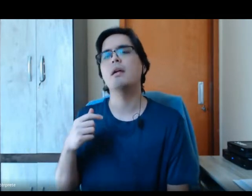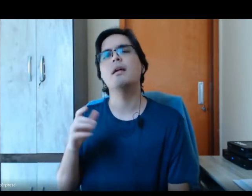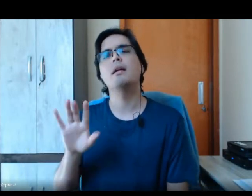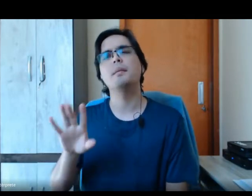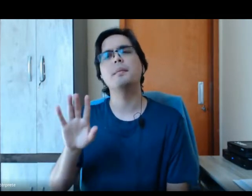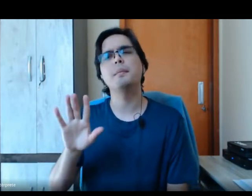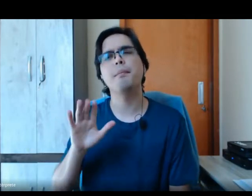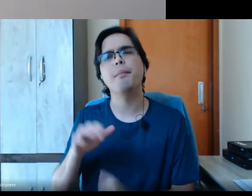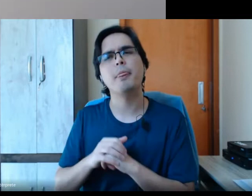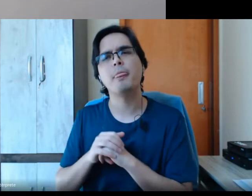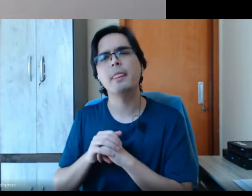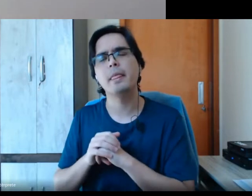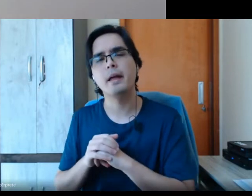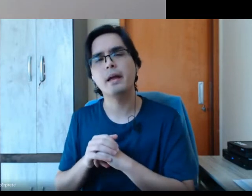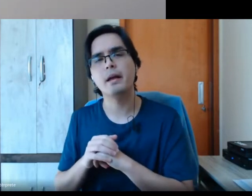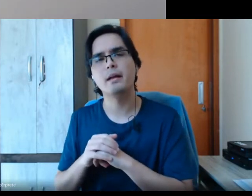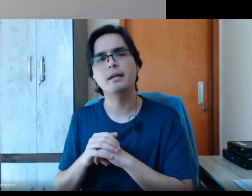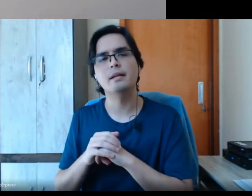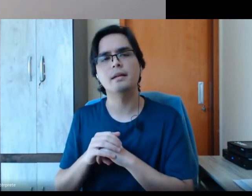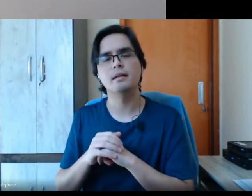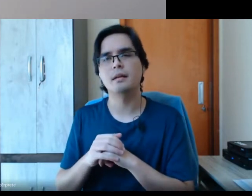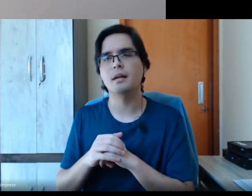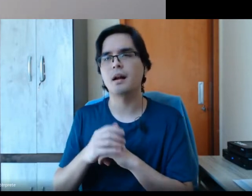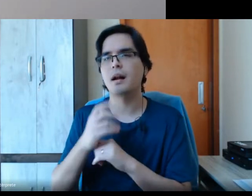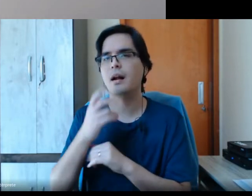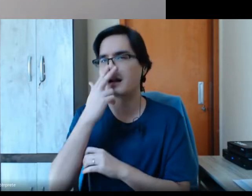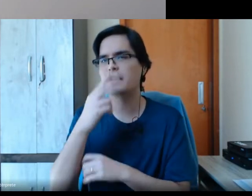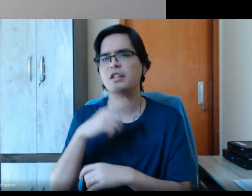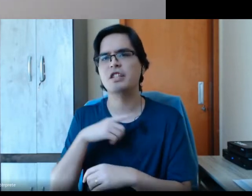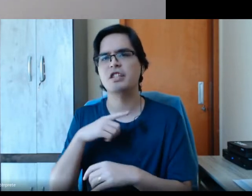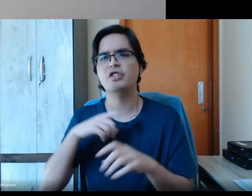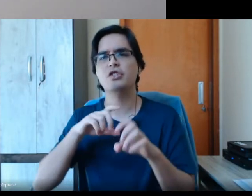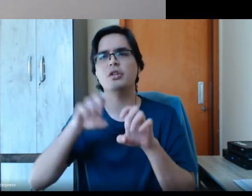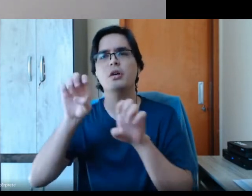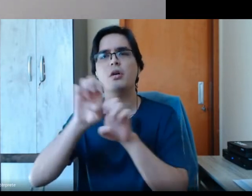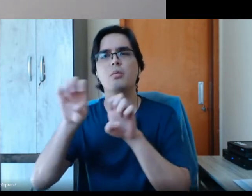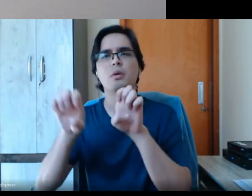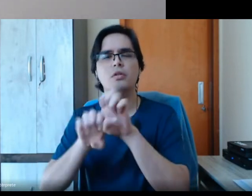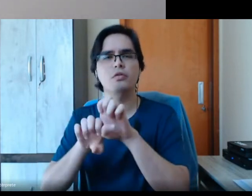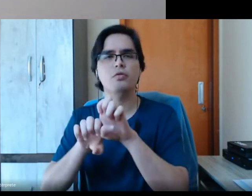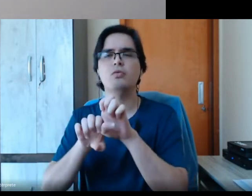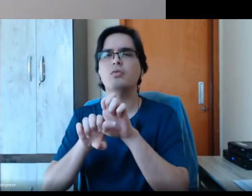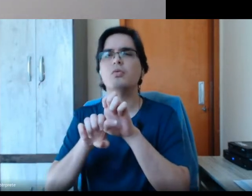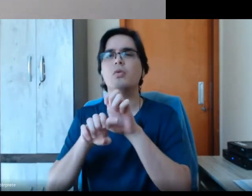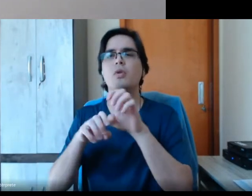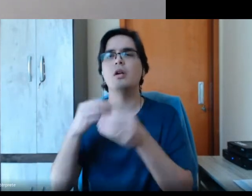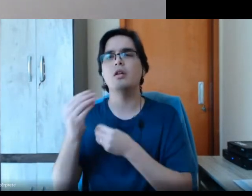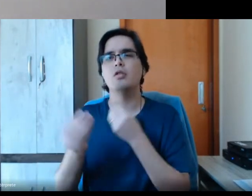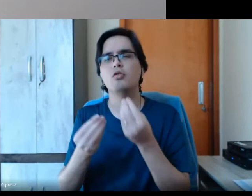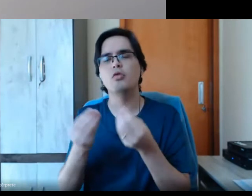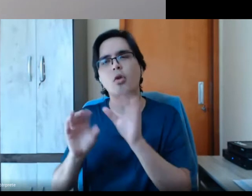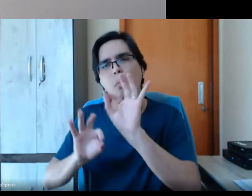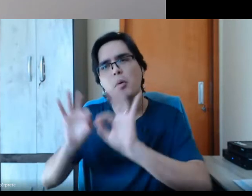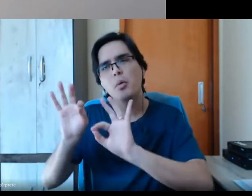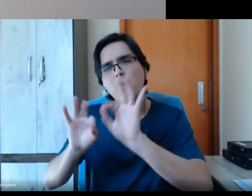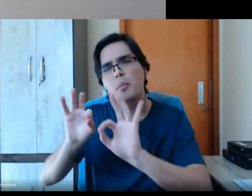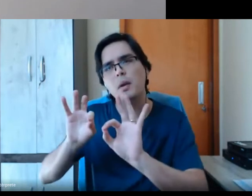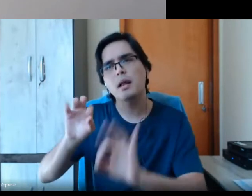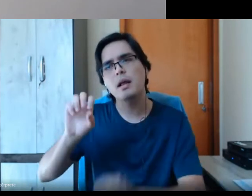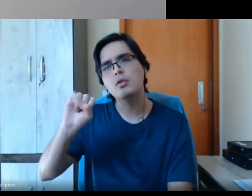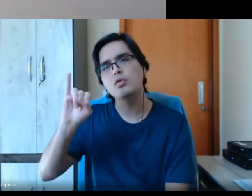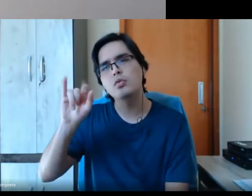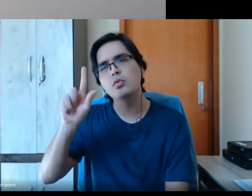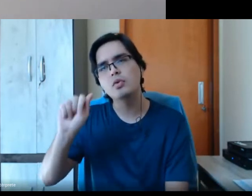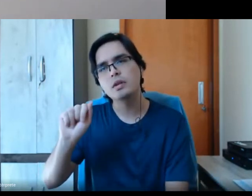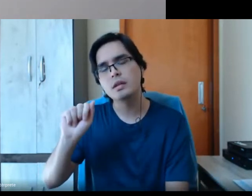plano. Tá certo. Vamos só terminar agora aqui, pegar, já sabemos que é essa questão, né, das dúvidas do plano de ensino, já pegando tópico por tópico, mas vamos escutar